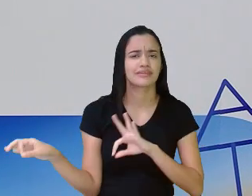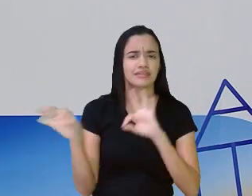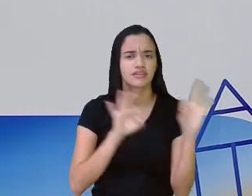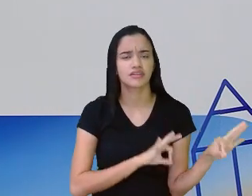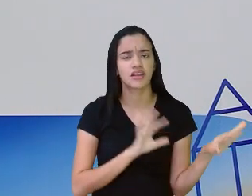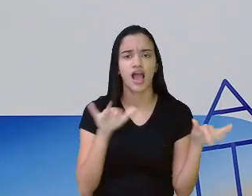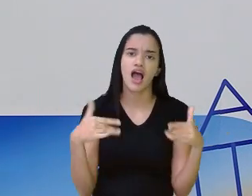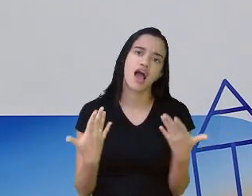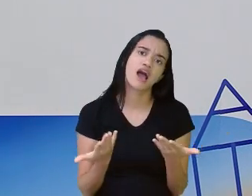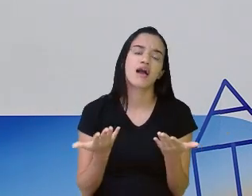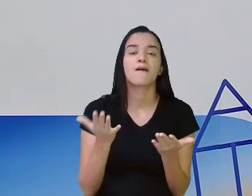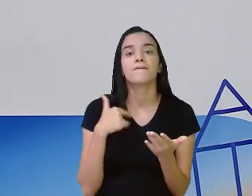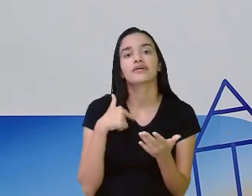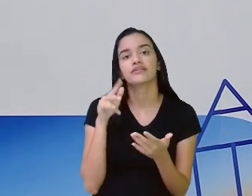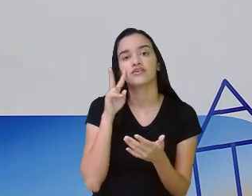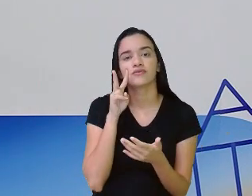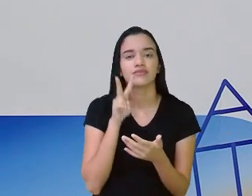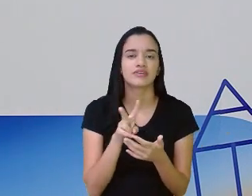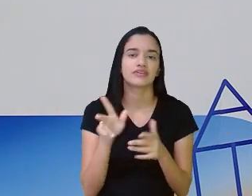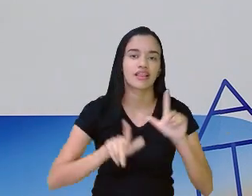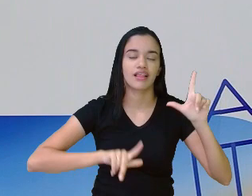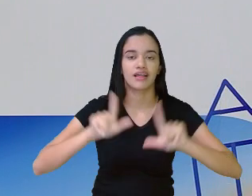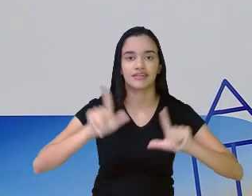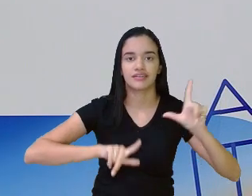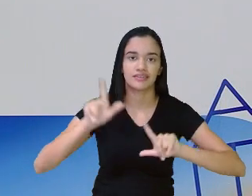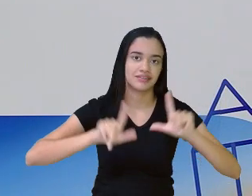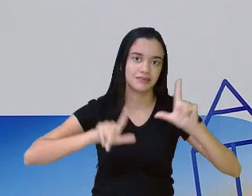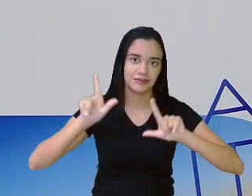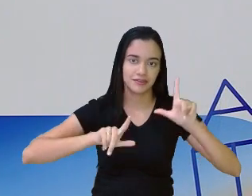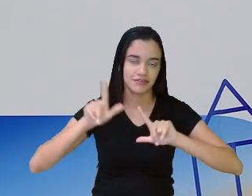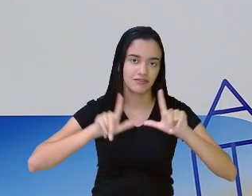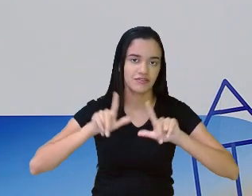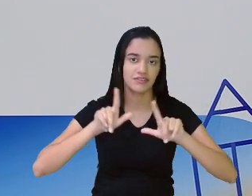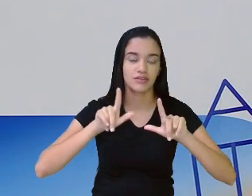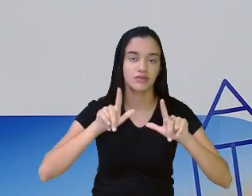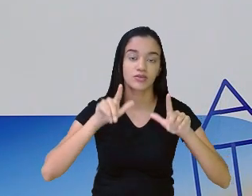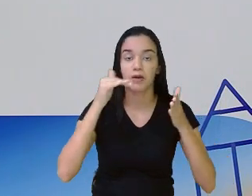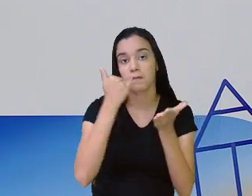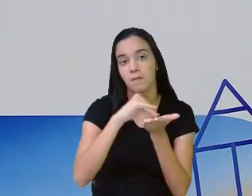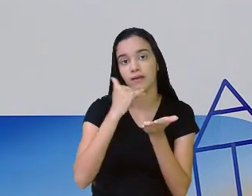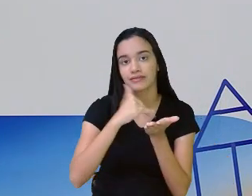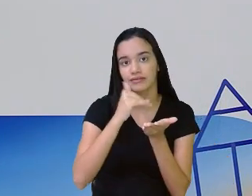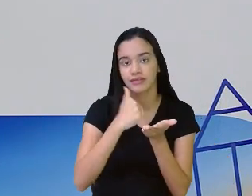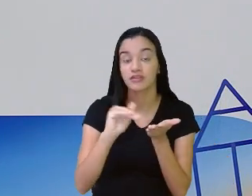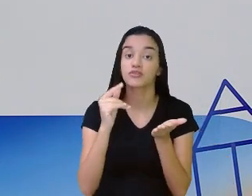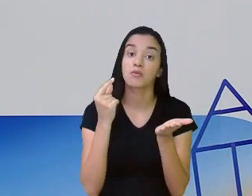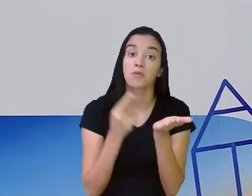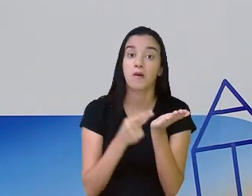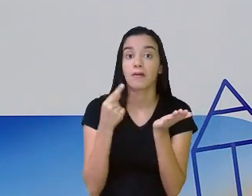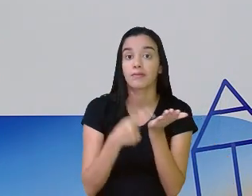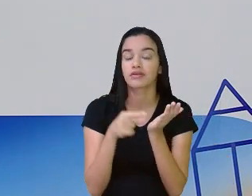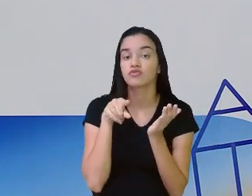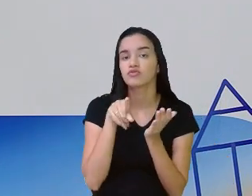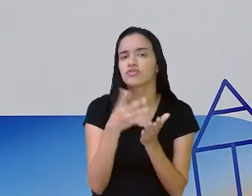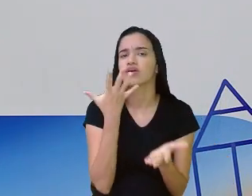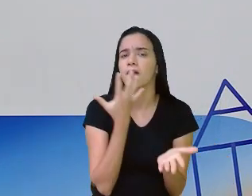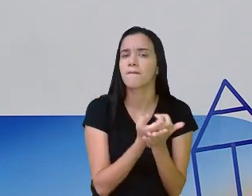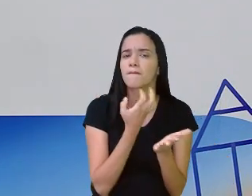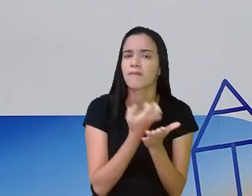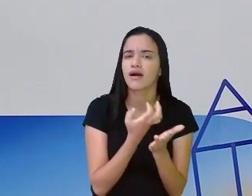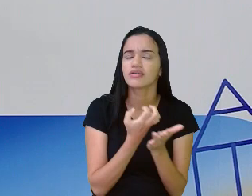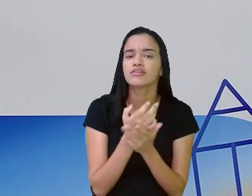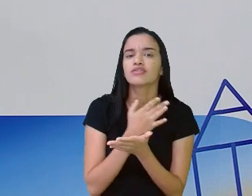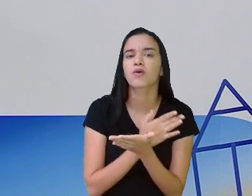professora, mas eu já lhe vejo na TV. Mas pela TV não dá para mandar uma mensagem para mim. No aplicativo, você baixa e